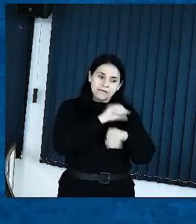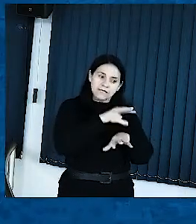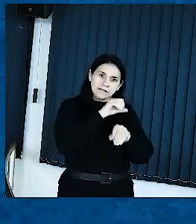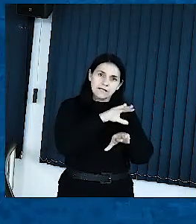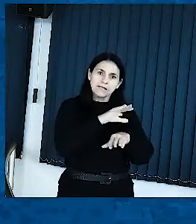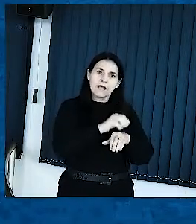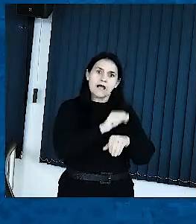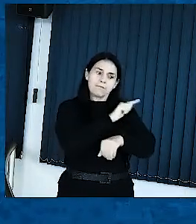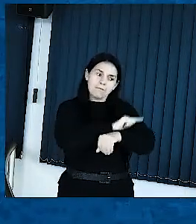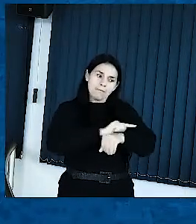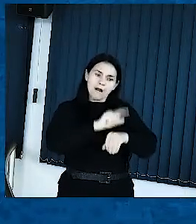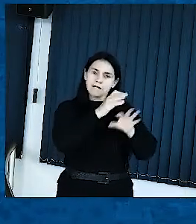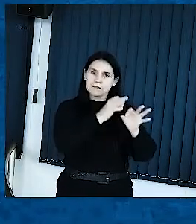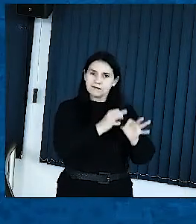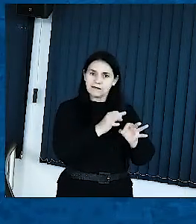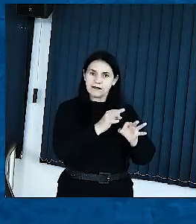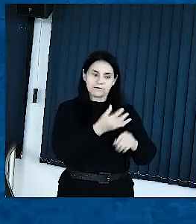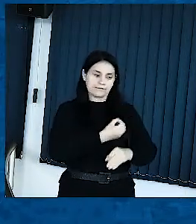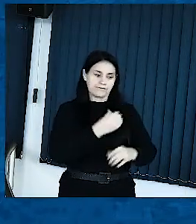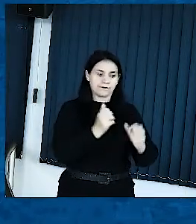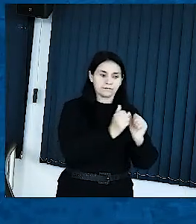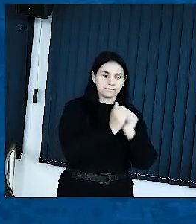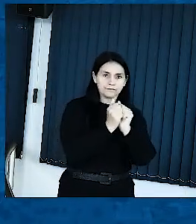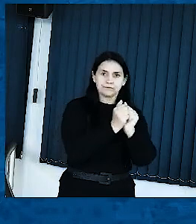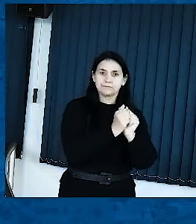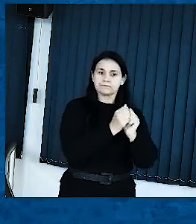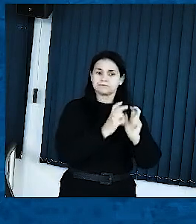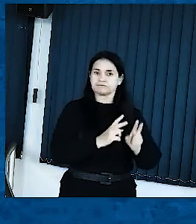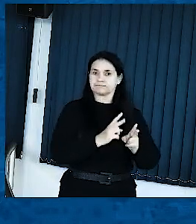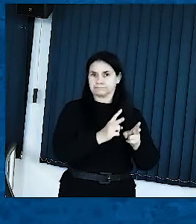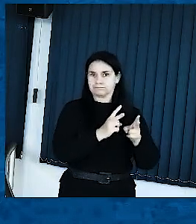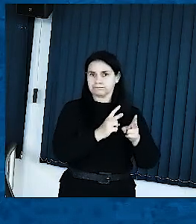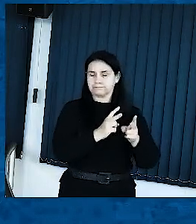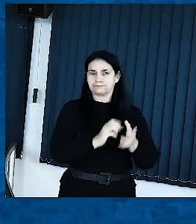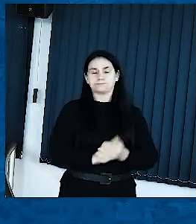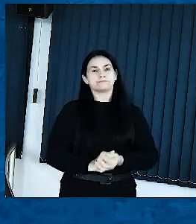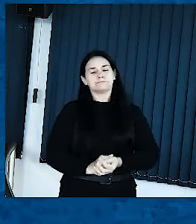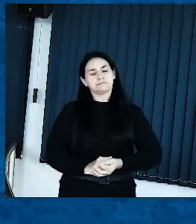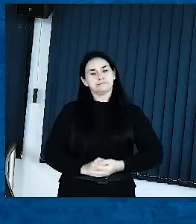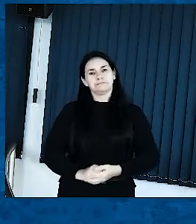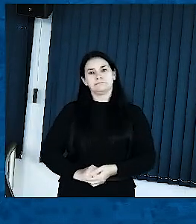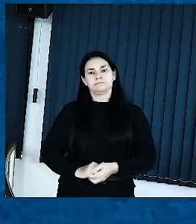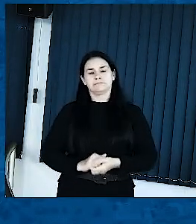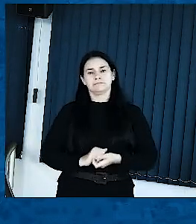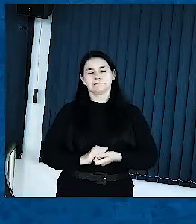ensinar, educar, conviver com essas crianças.